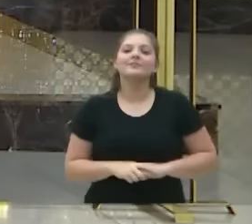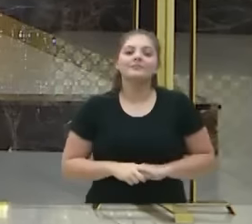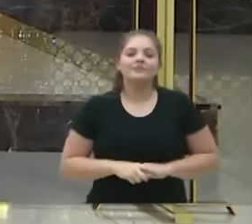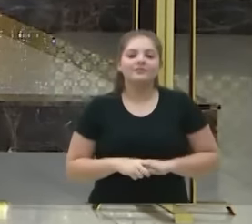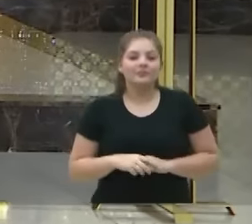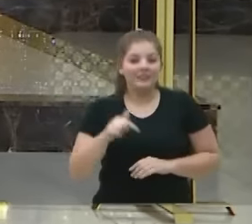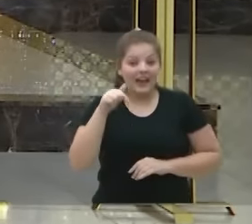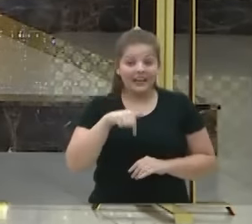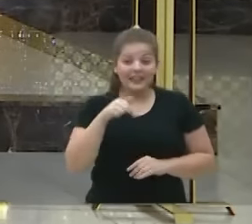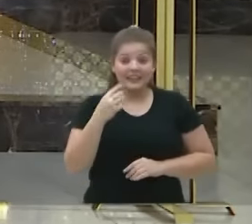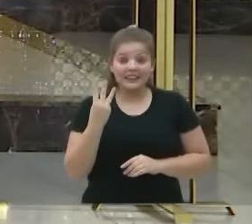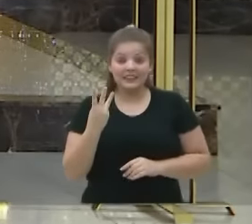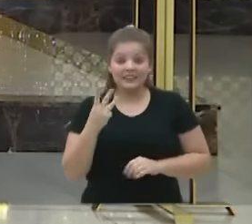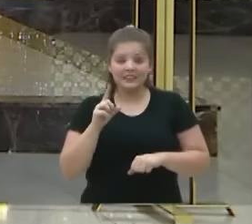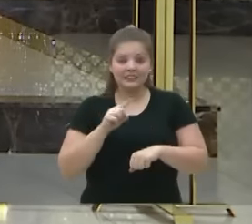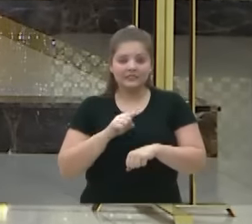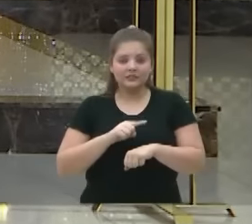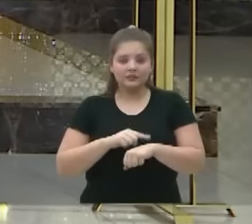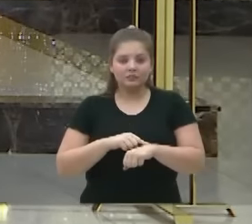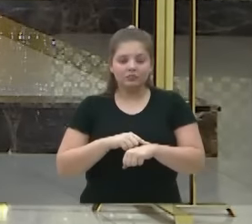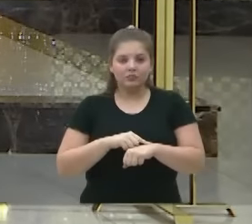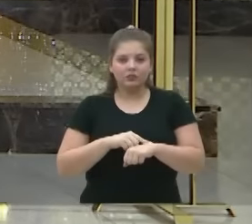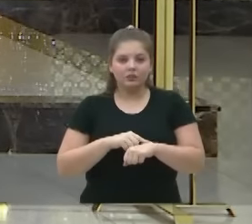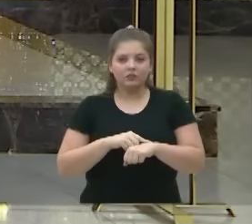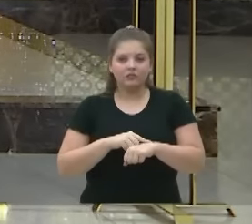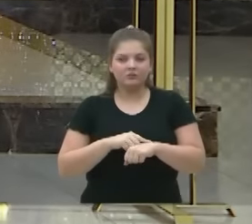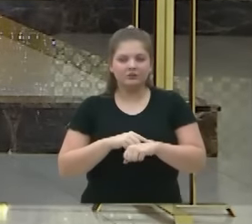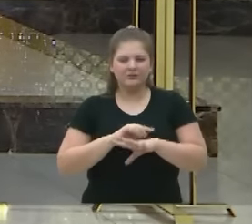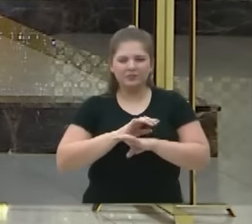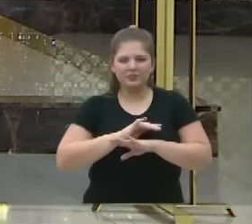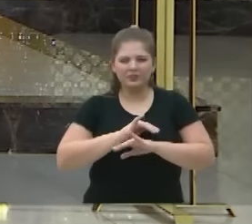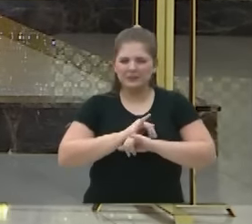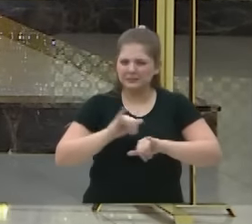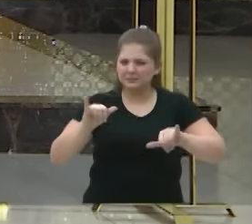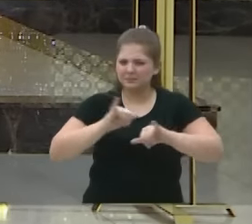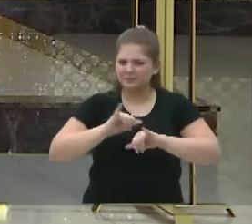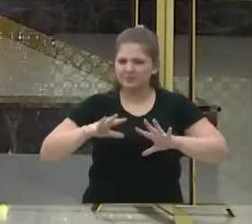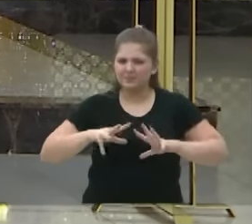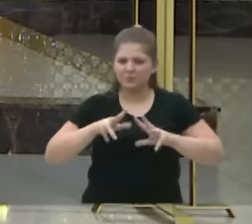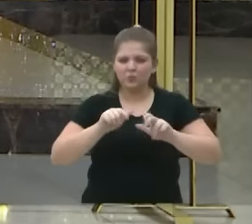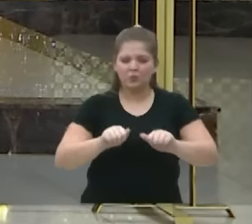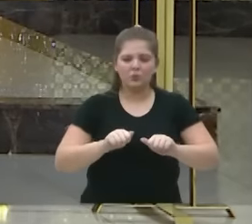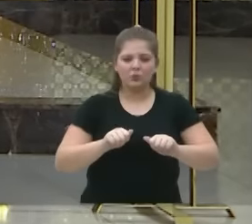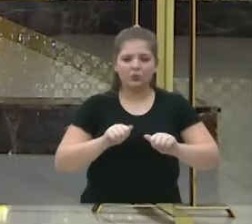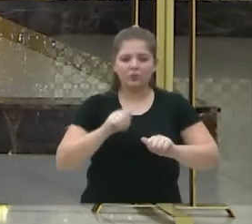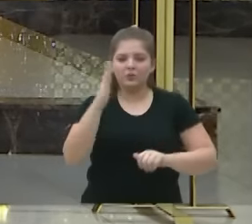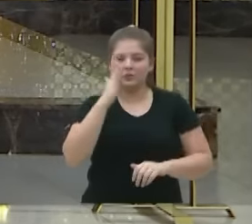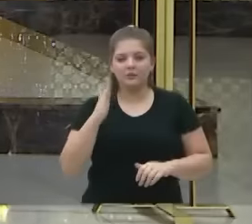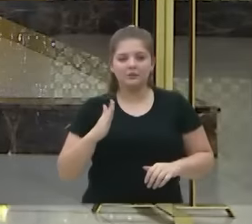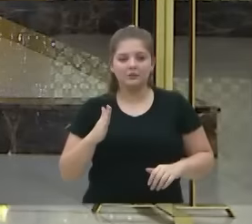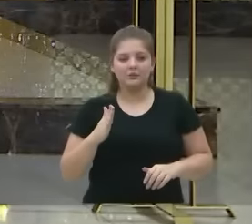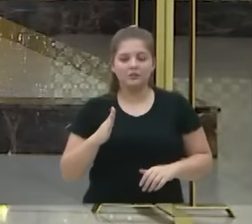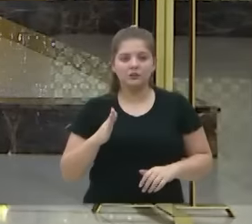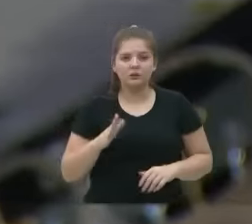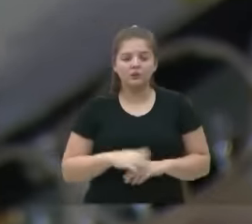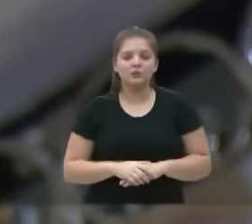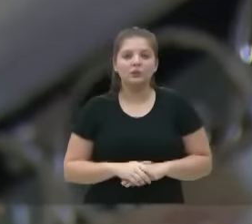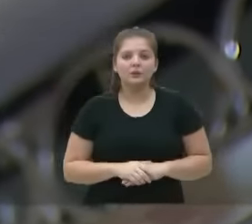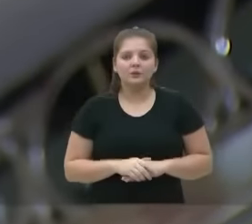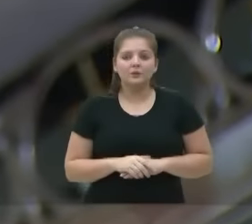Vai ter aqui 3 horas da tarde, transmitido para o Brasil inteiro. Dom Hamilton de Guarapuava, Padre Kleina. Por que eu estou